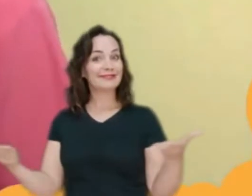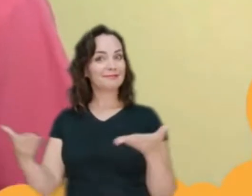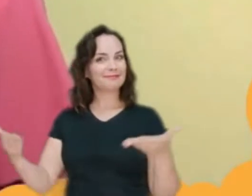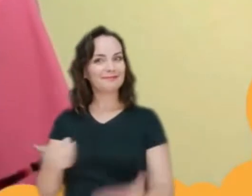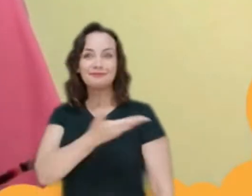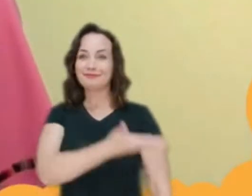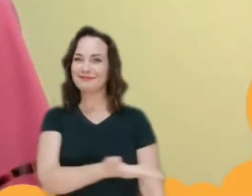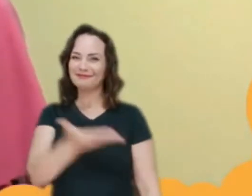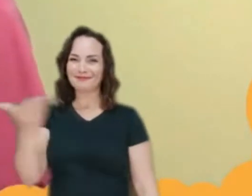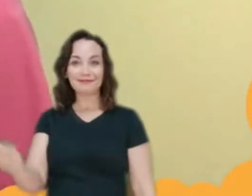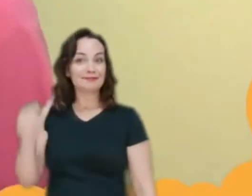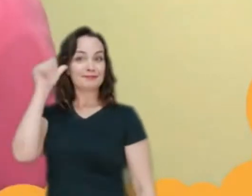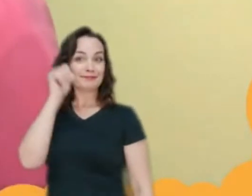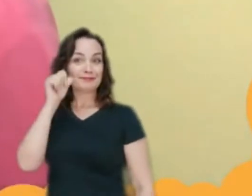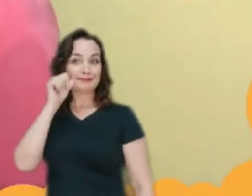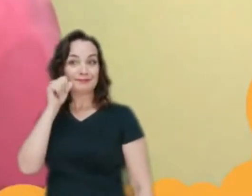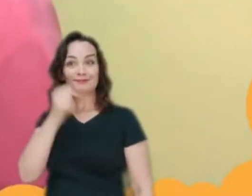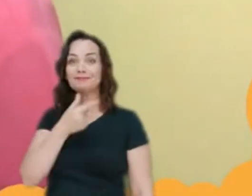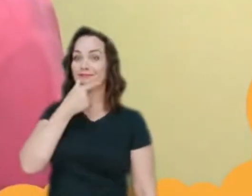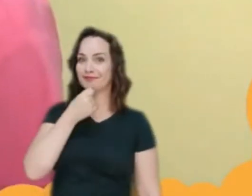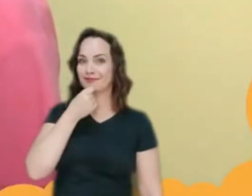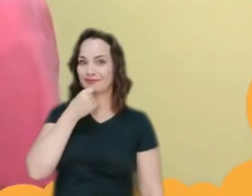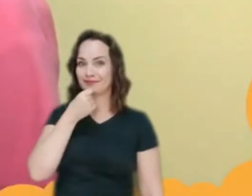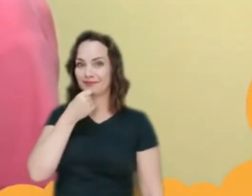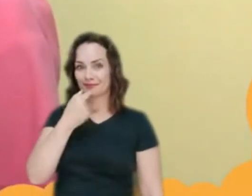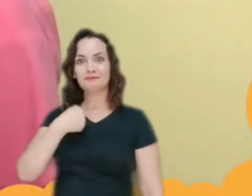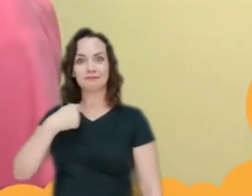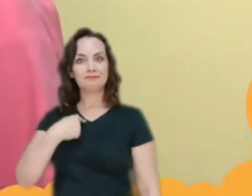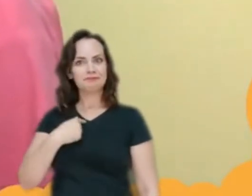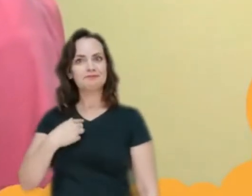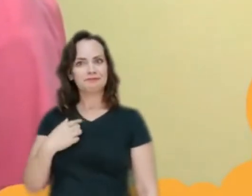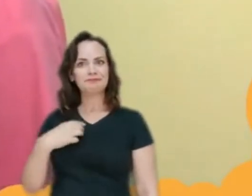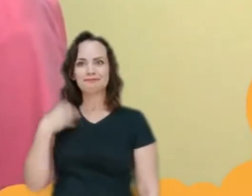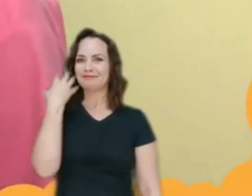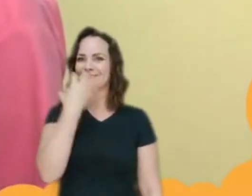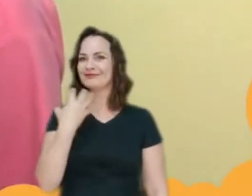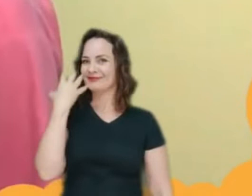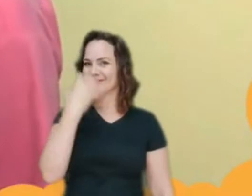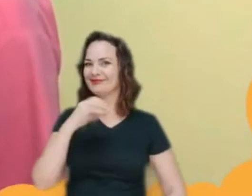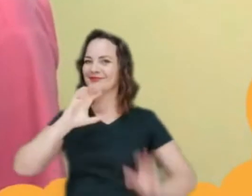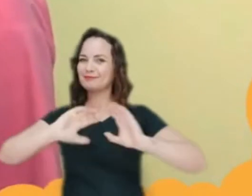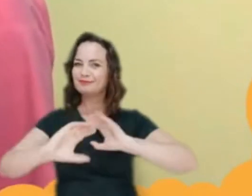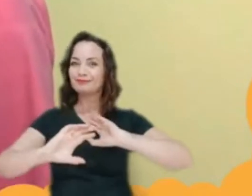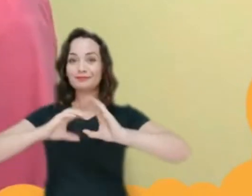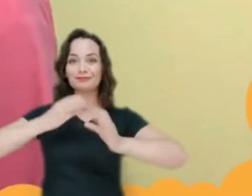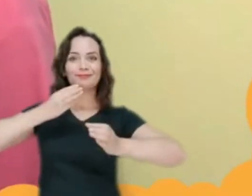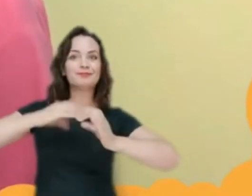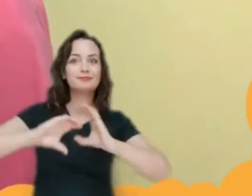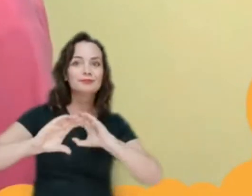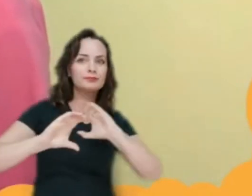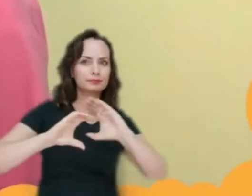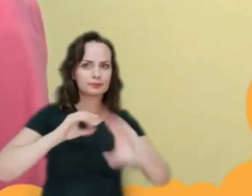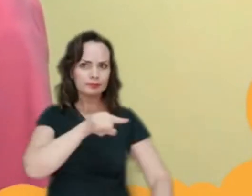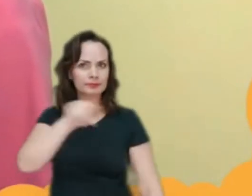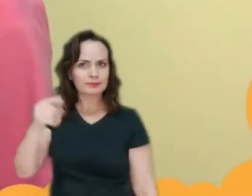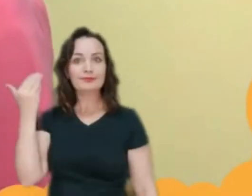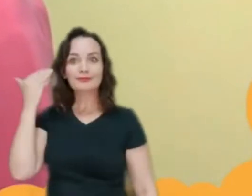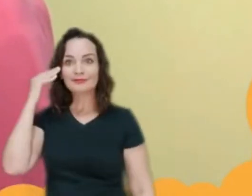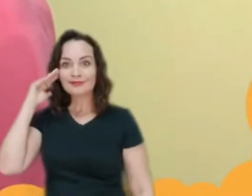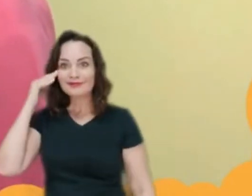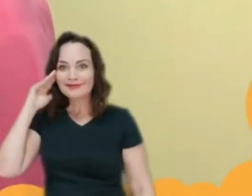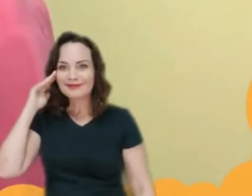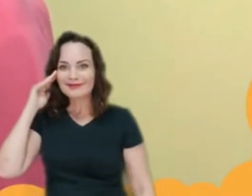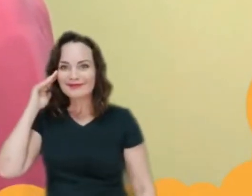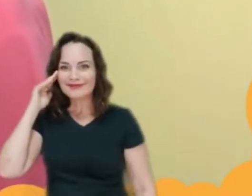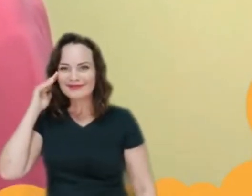Agora, senhoras senhores, vou cantar uma, que é uma de terror. É, quem tem